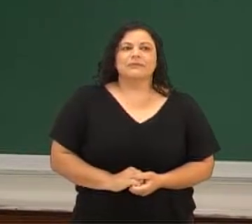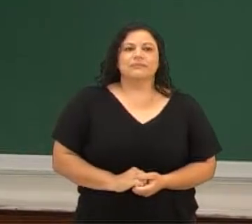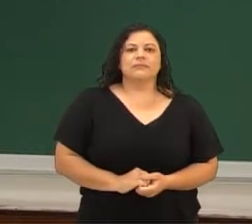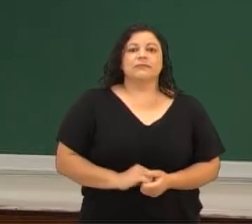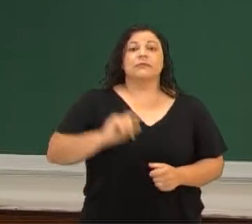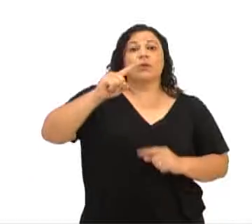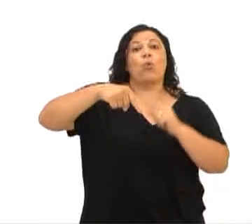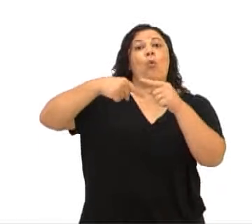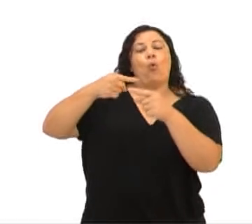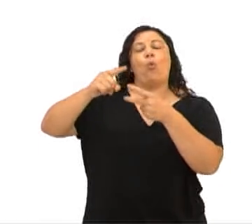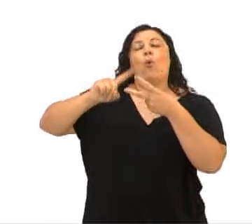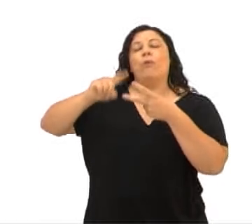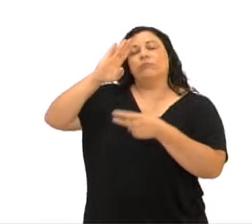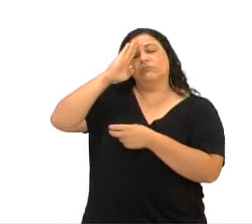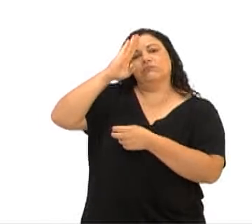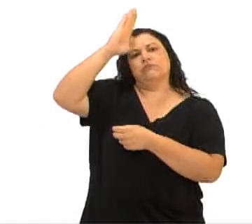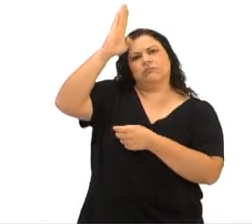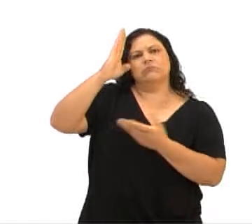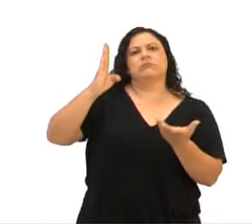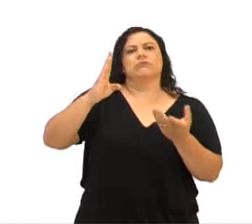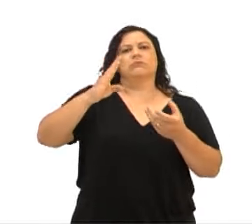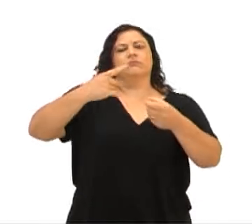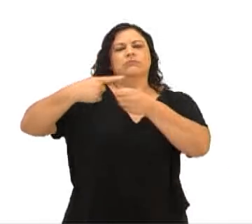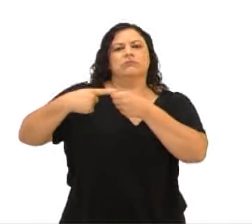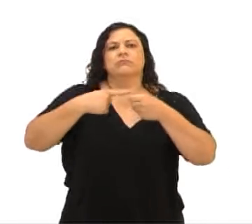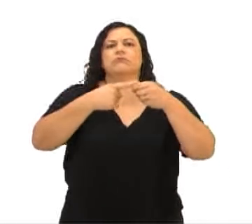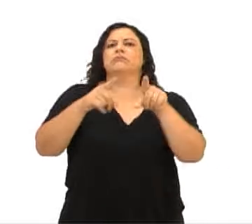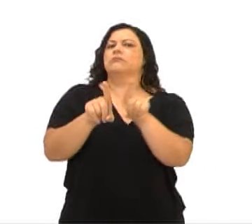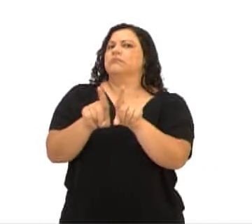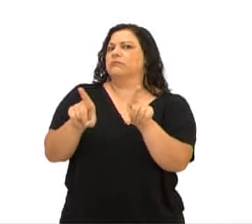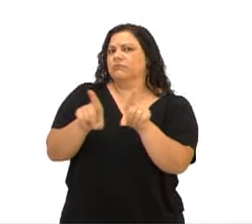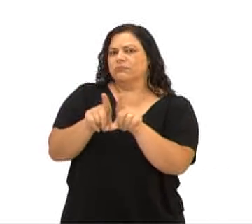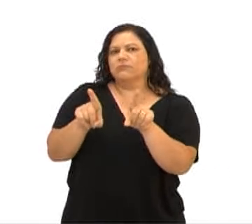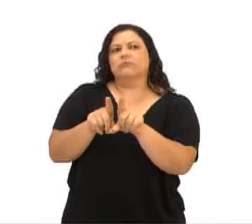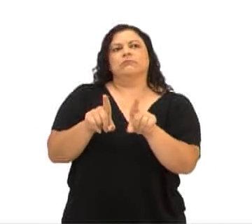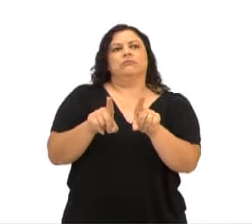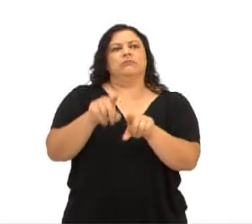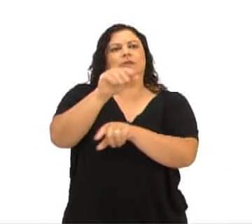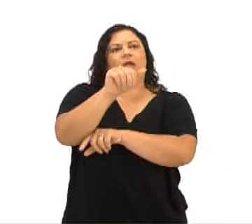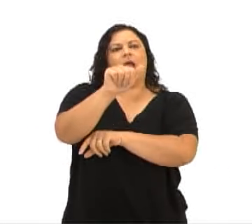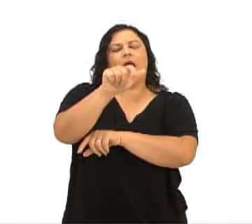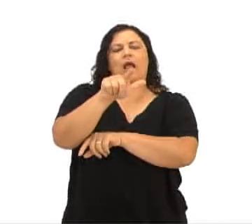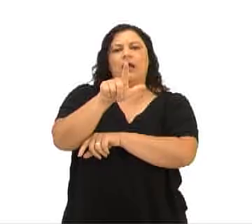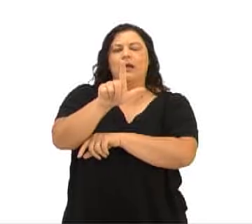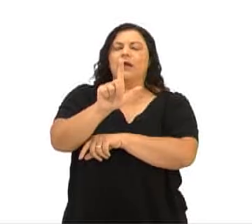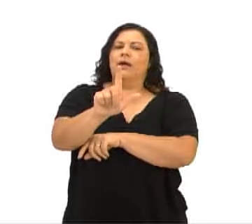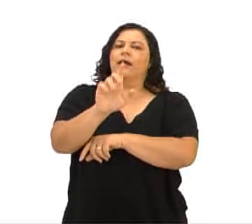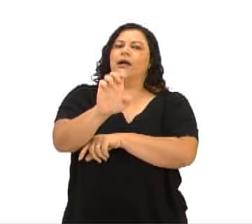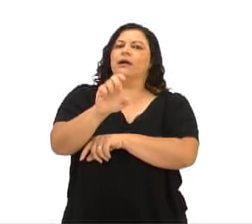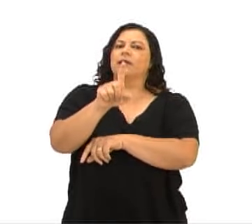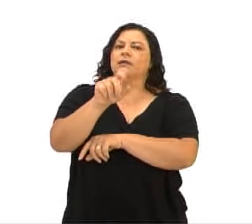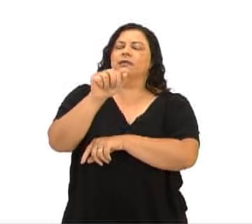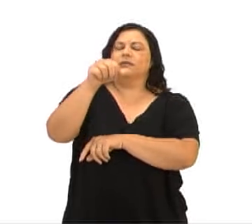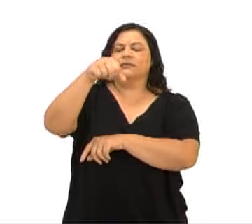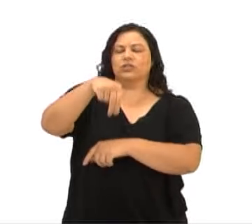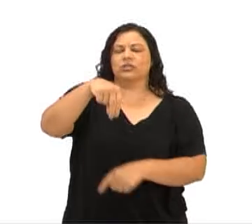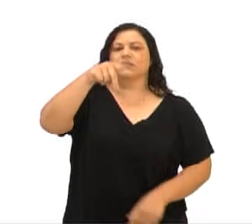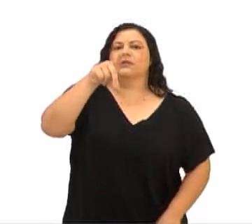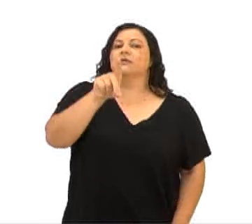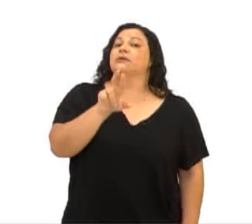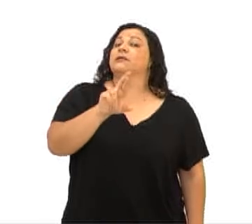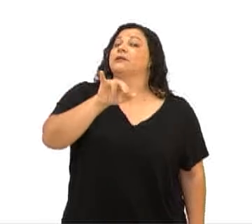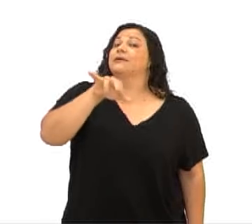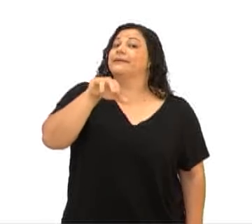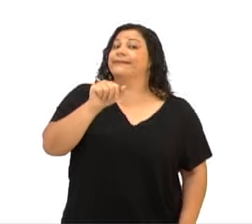outro destaque que a gente viu também, de urbanização, é a cidade de Alexandria, né, que é um ponto estratégico, geograficamente.